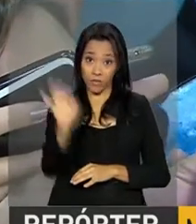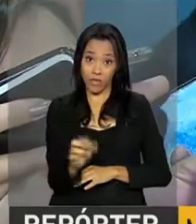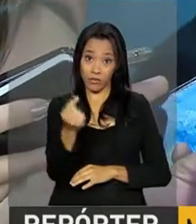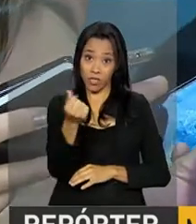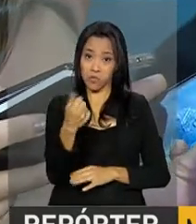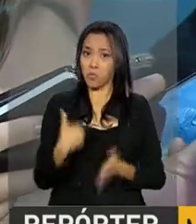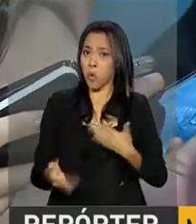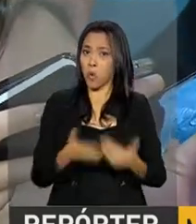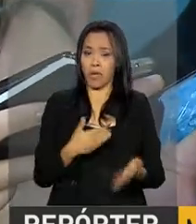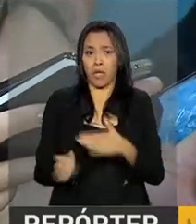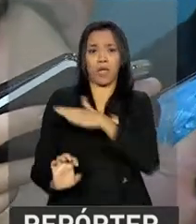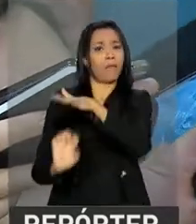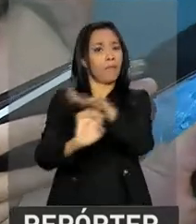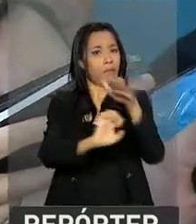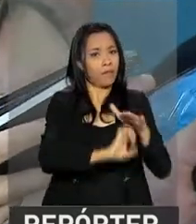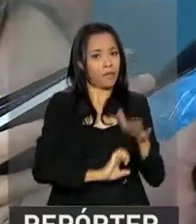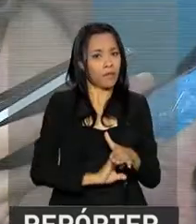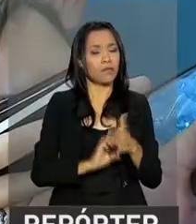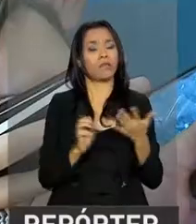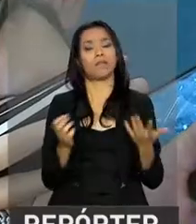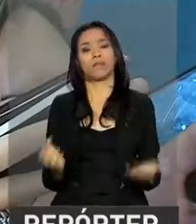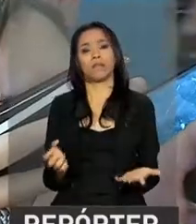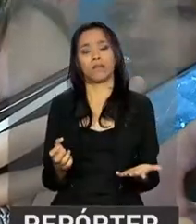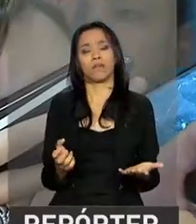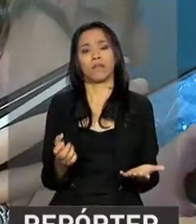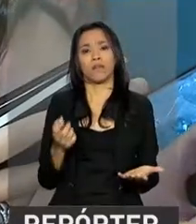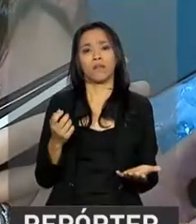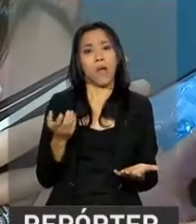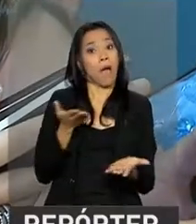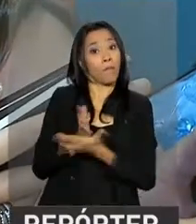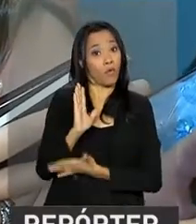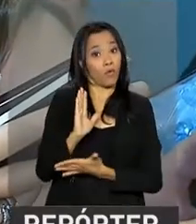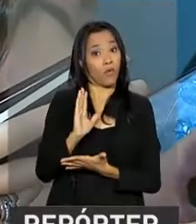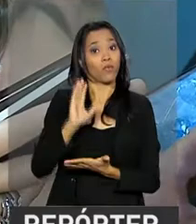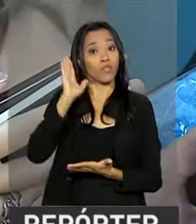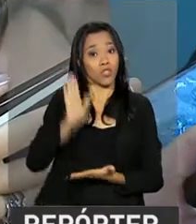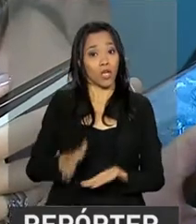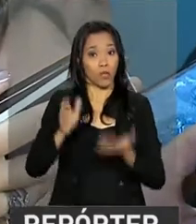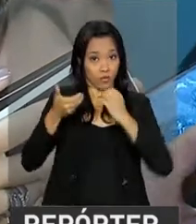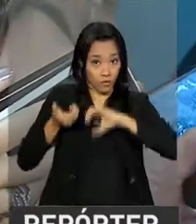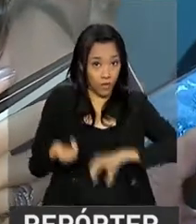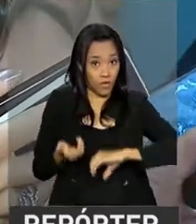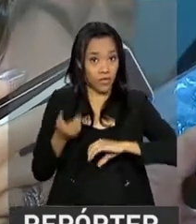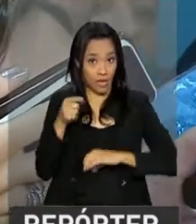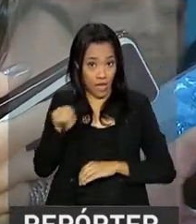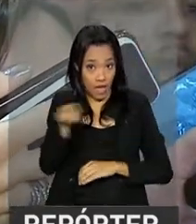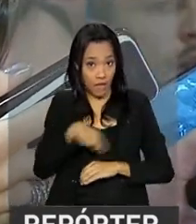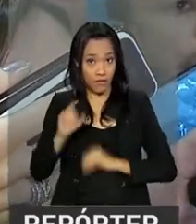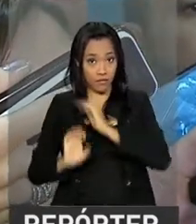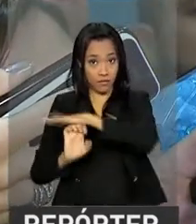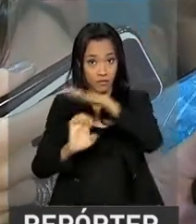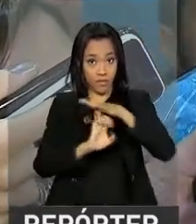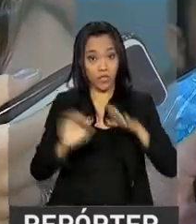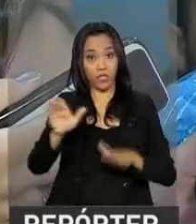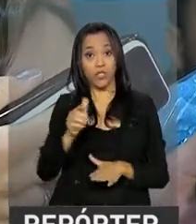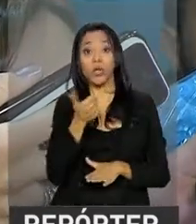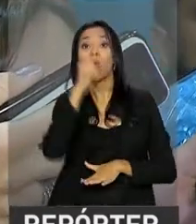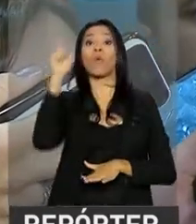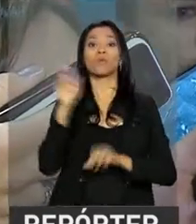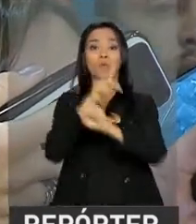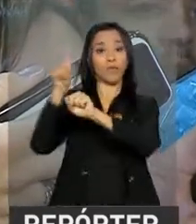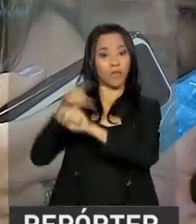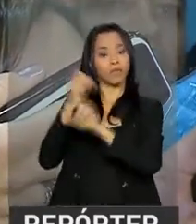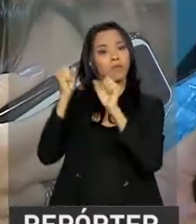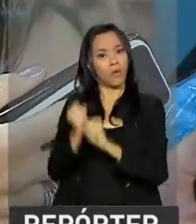empresa pode a partir do momento da devida aprovação no congresso é as empresas já podem explorar